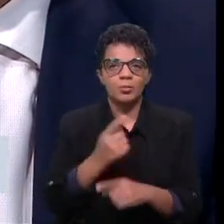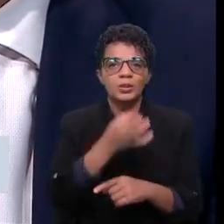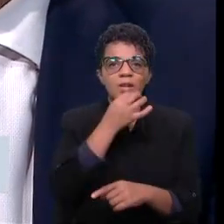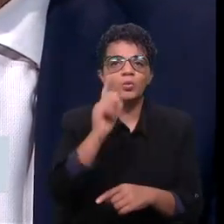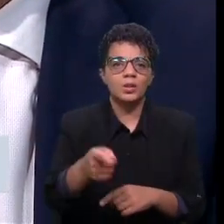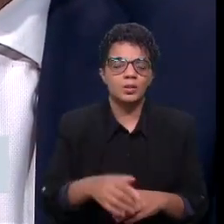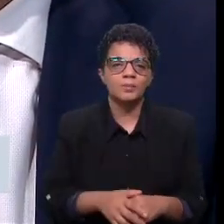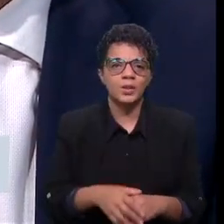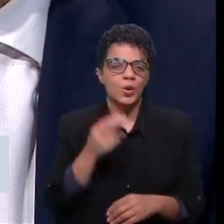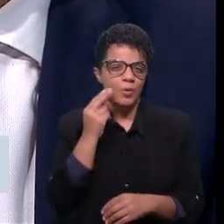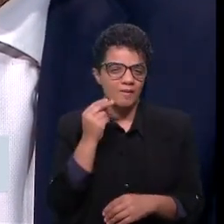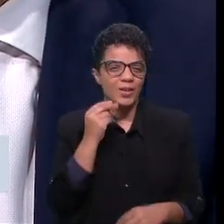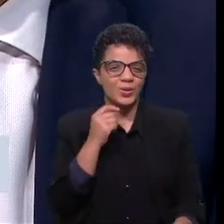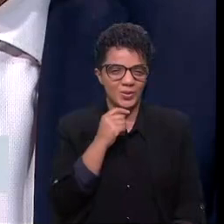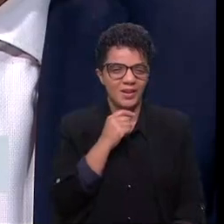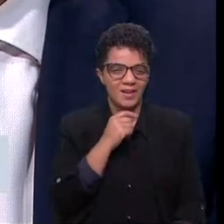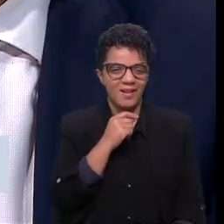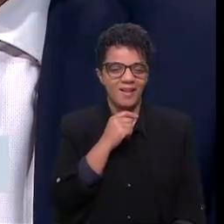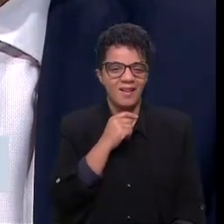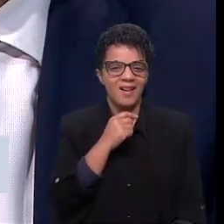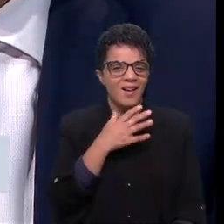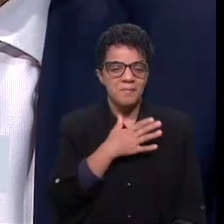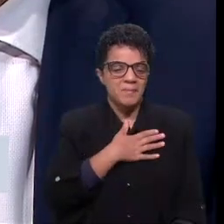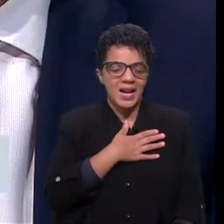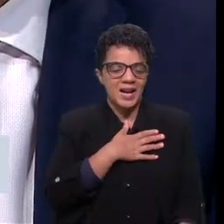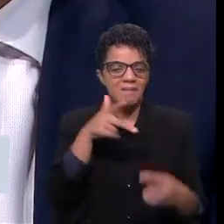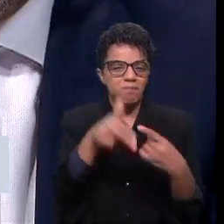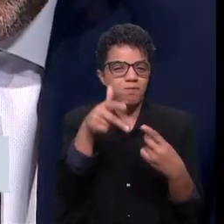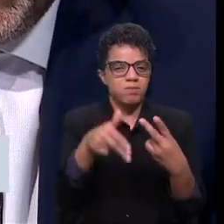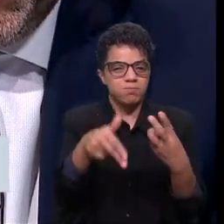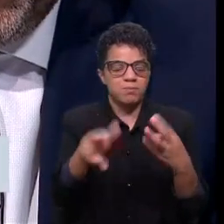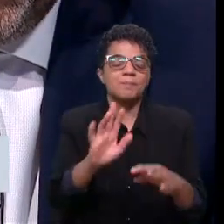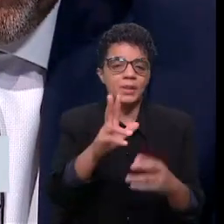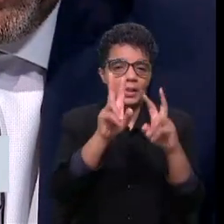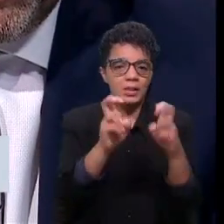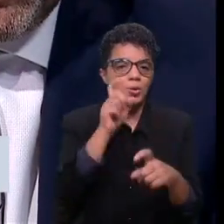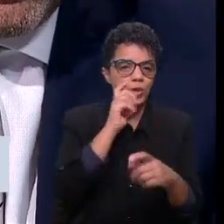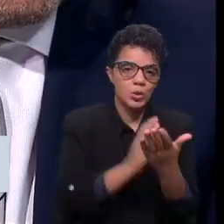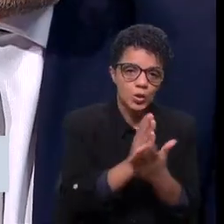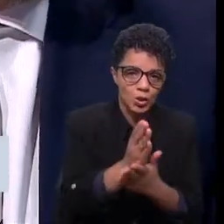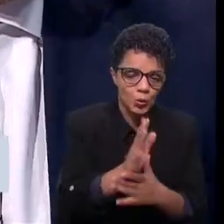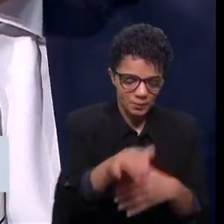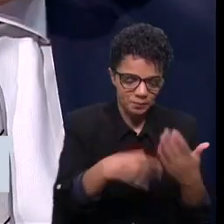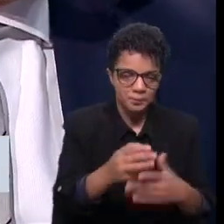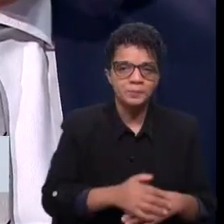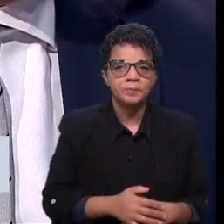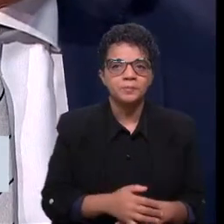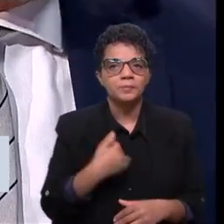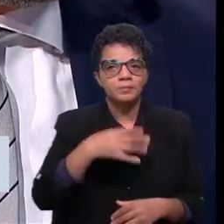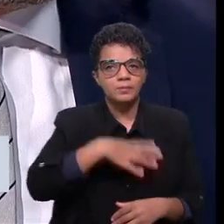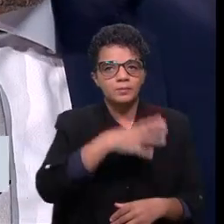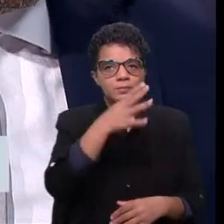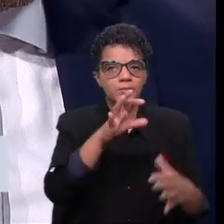falar and Lu mon esta questão de segurança para eu passar mas eu queria dizer sobre sobre as forças de